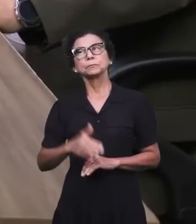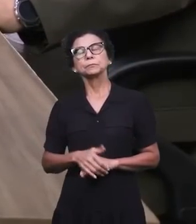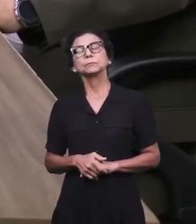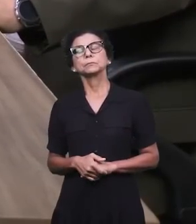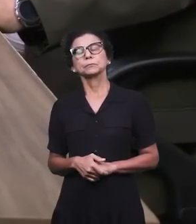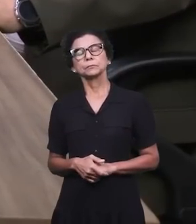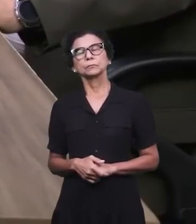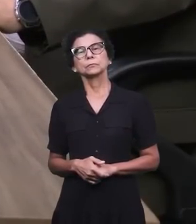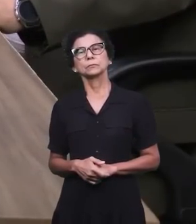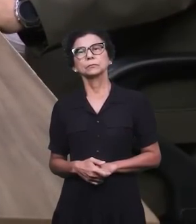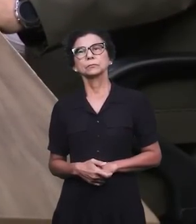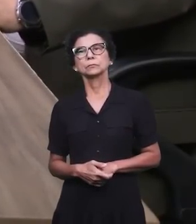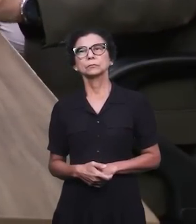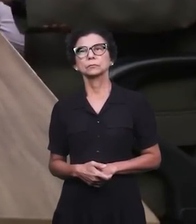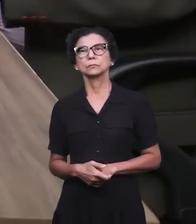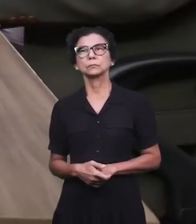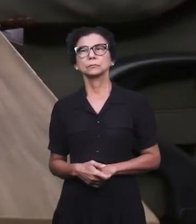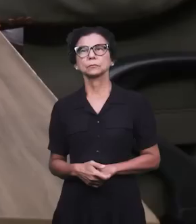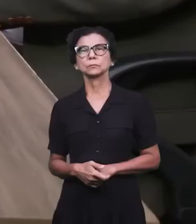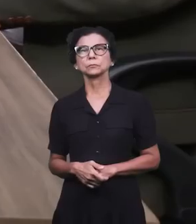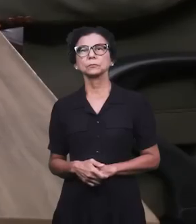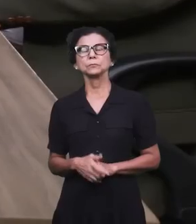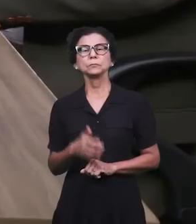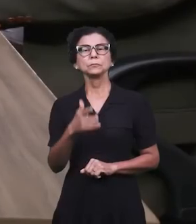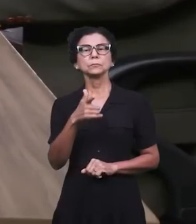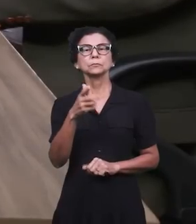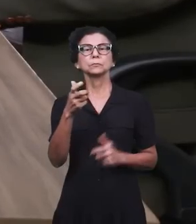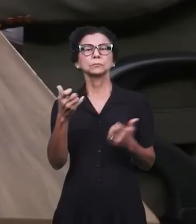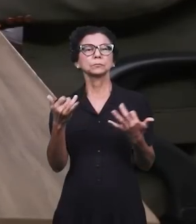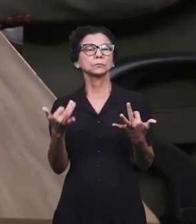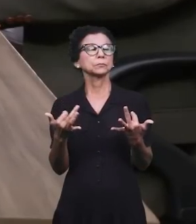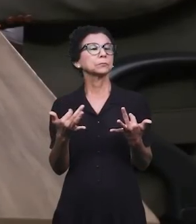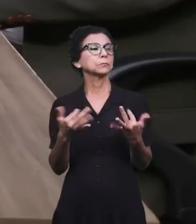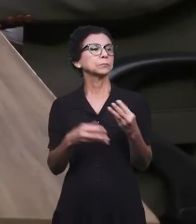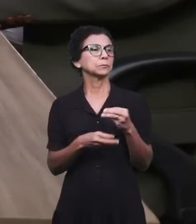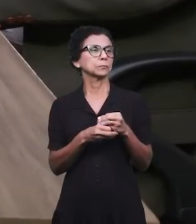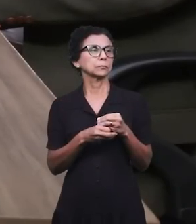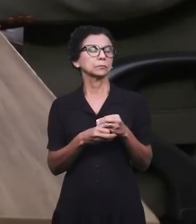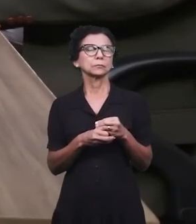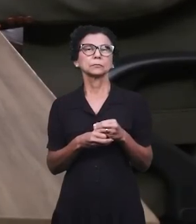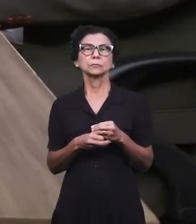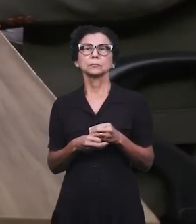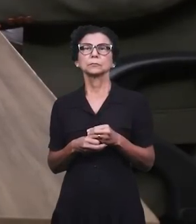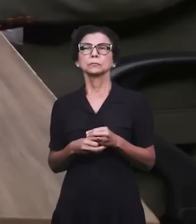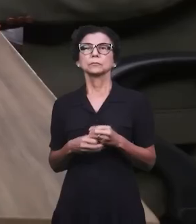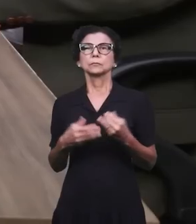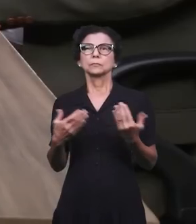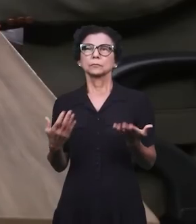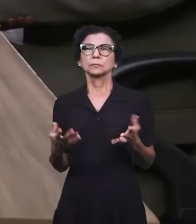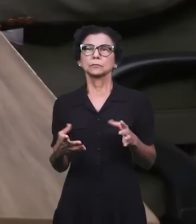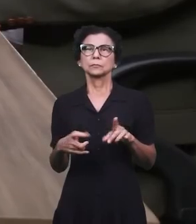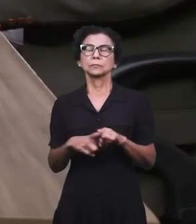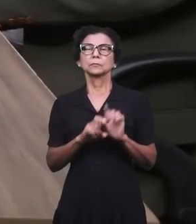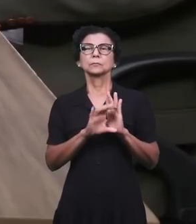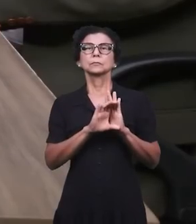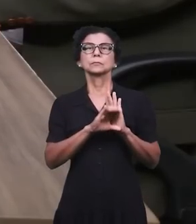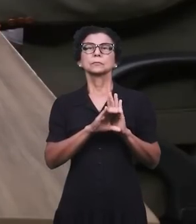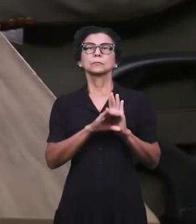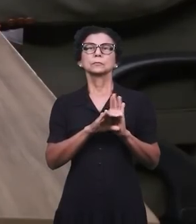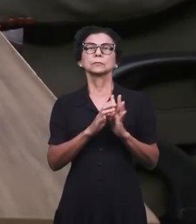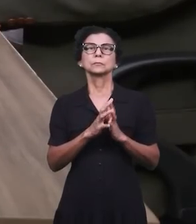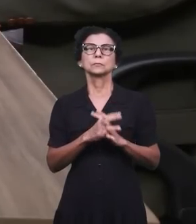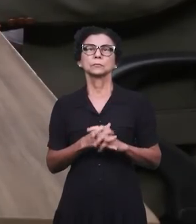né? Alguma outra aplicação que os pastores queiram fazer? Não? Bom, existe também um outro conceito, que é o conceito